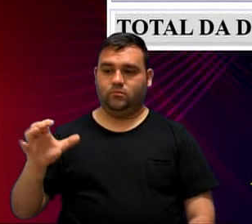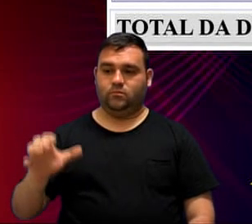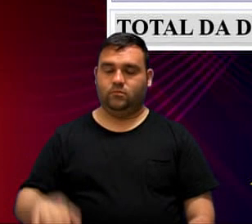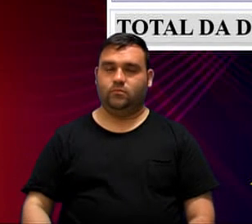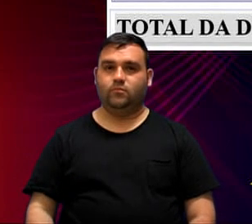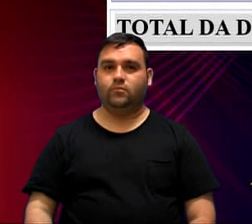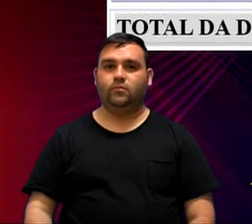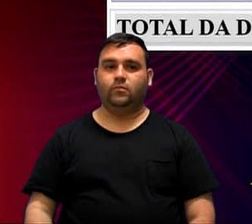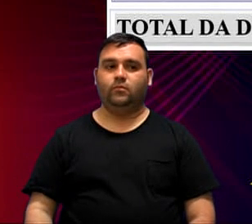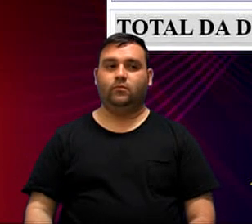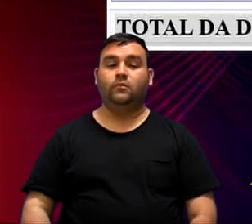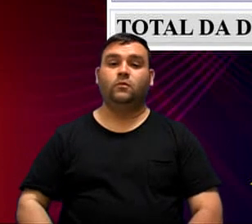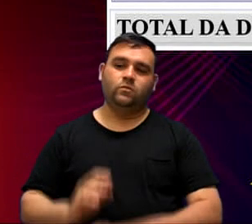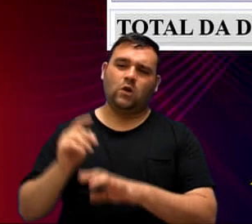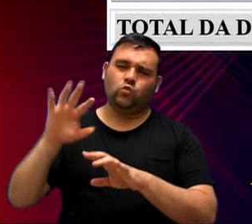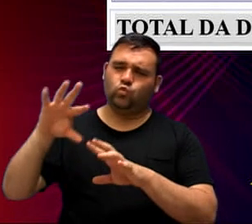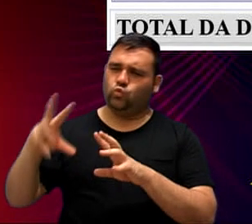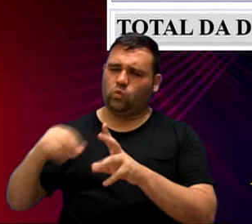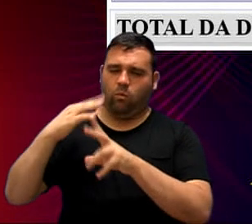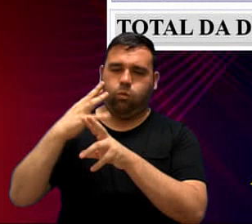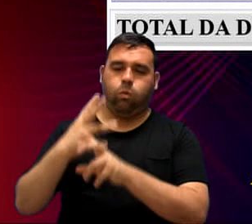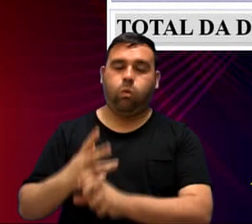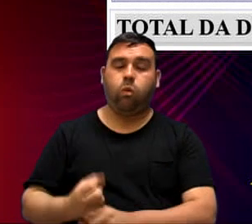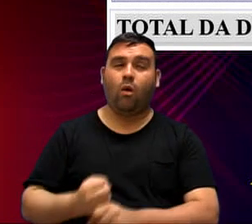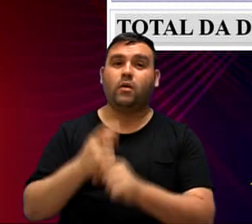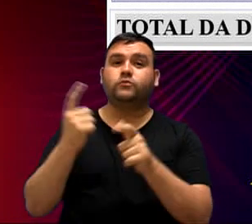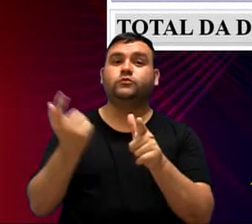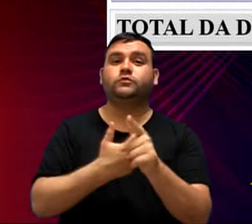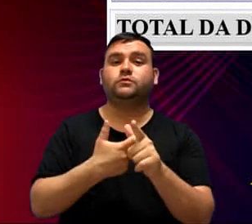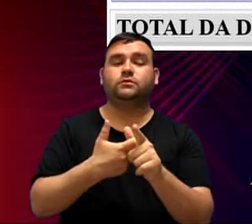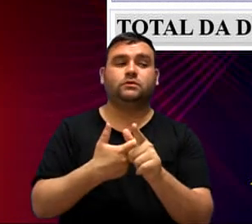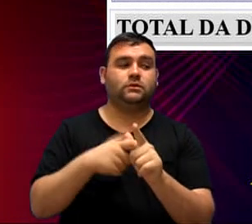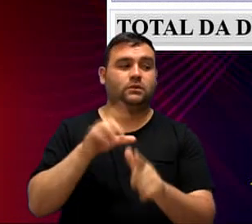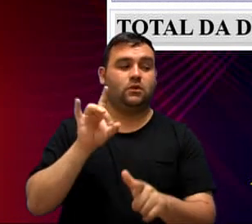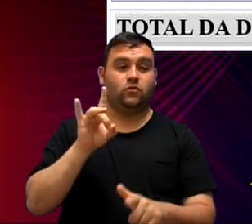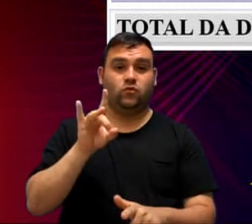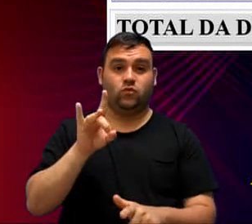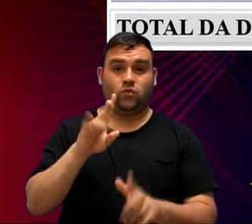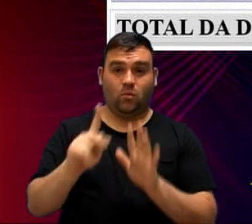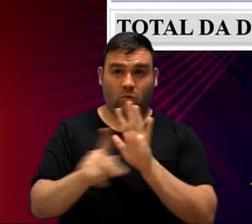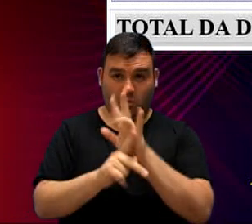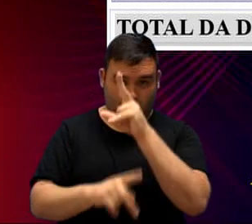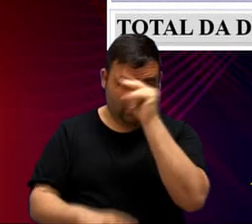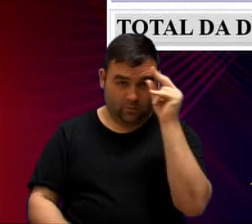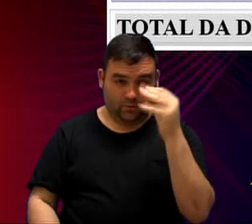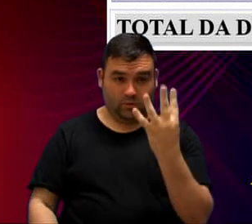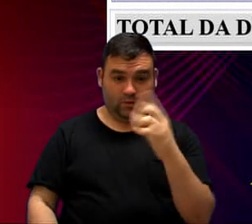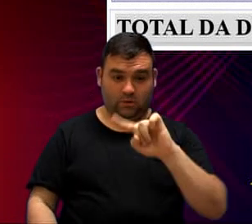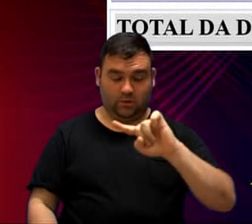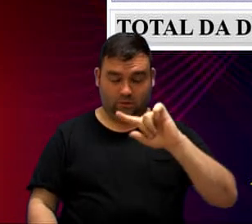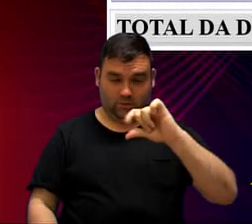R$ 14.337.484,50. Somando isso, temos totalizado a dívida somente do ente prefeitura de